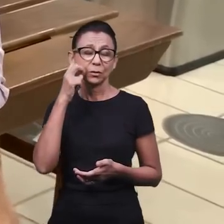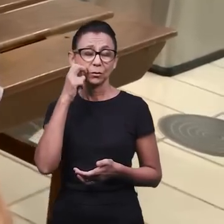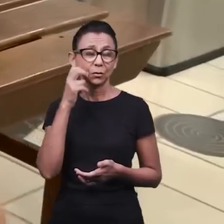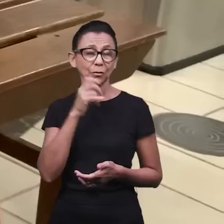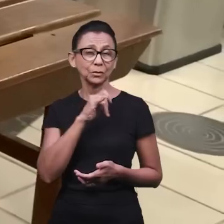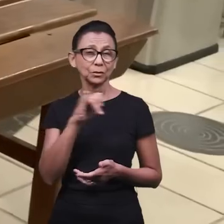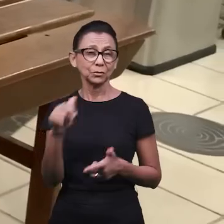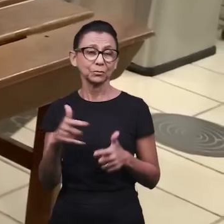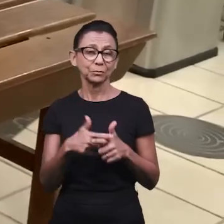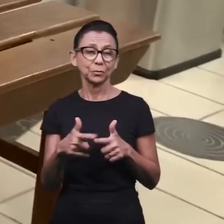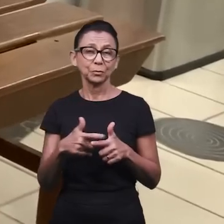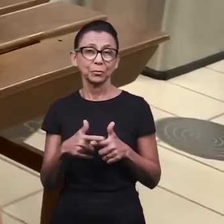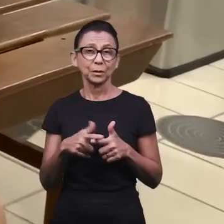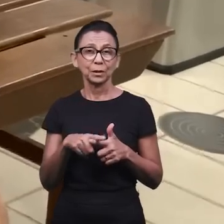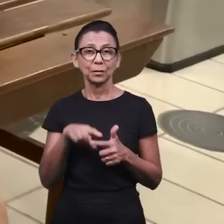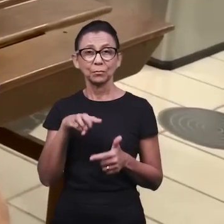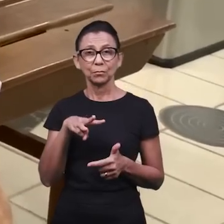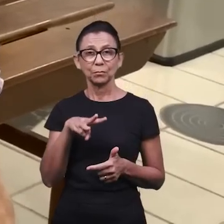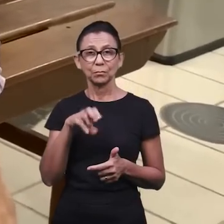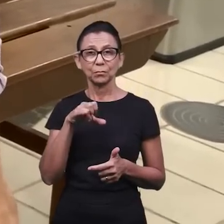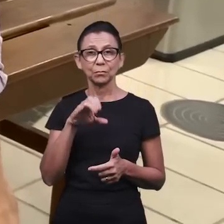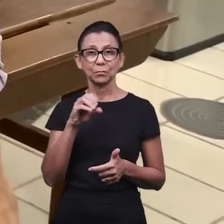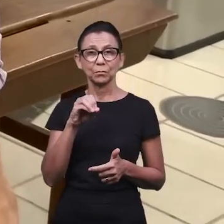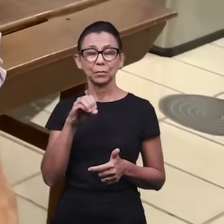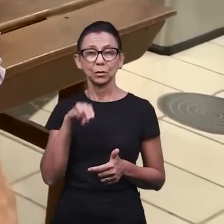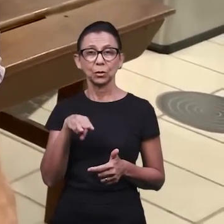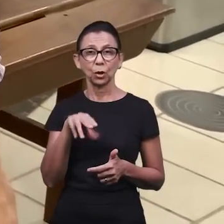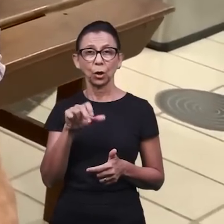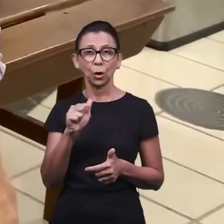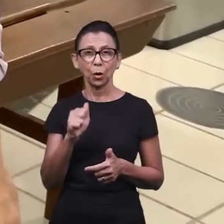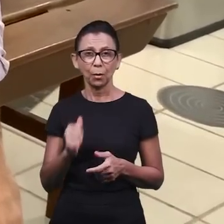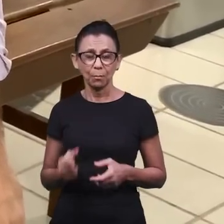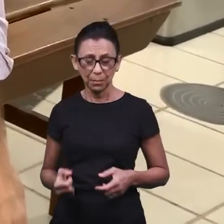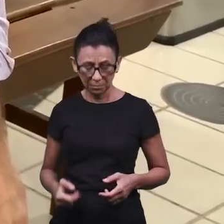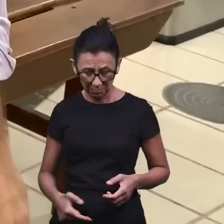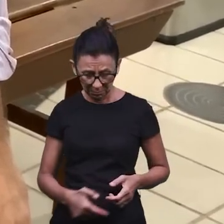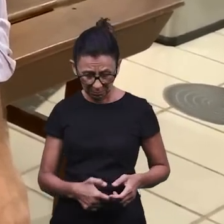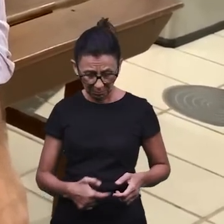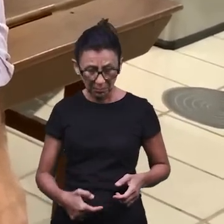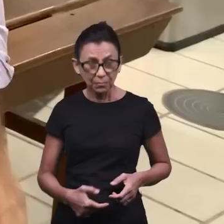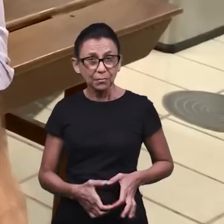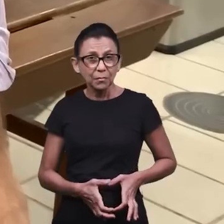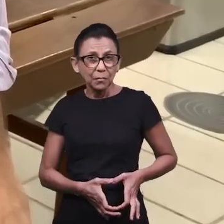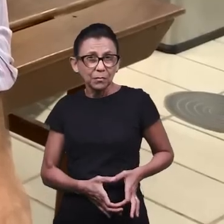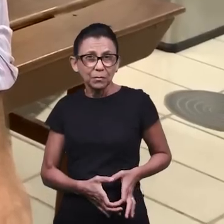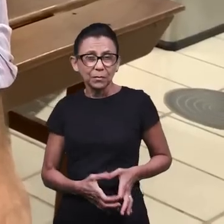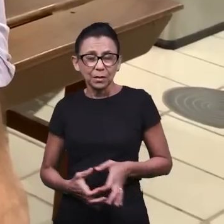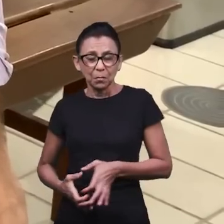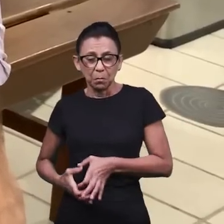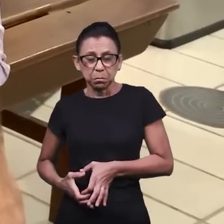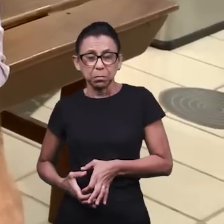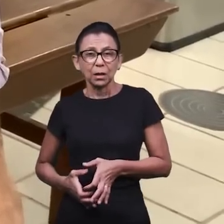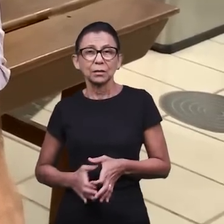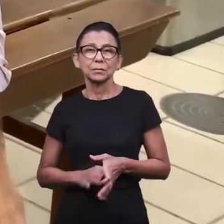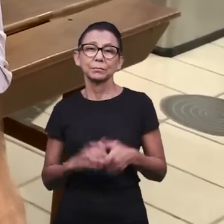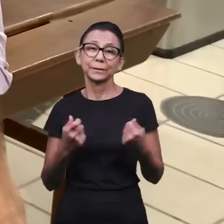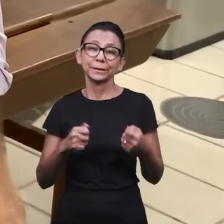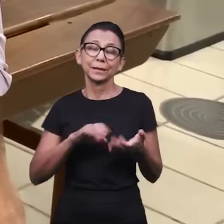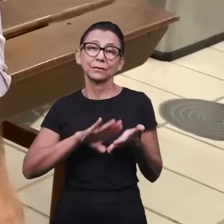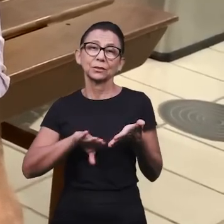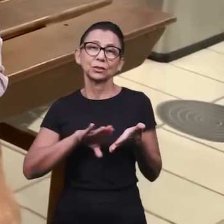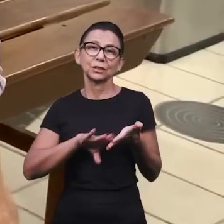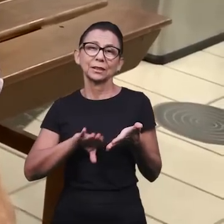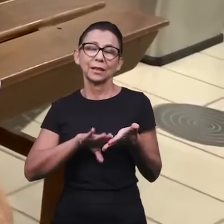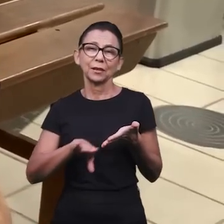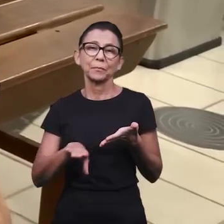o histórico médico, né, que deu sobre o mioma. Eu tenho também um problema grande de hipotireoidismo, que eu faço tratamento. Então a gente